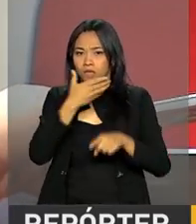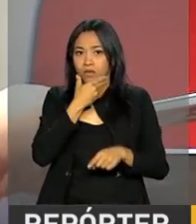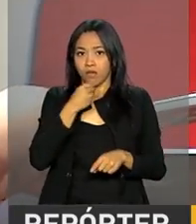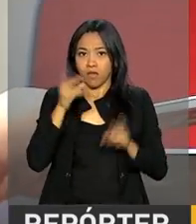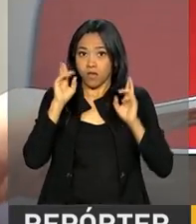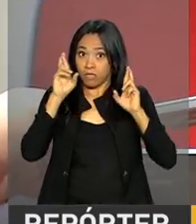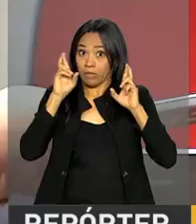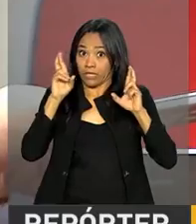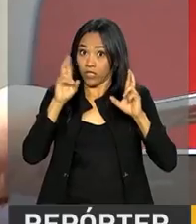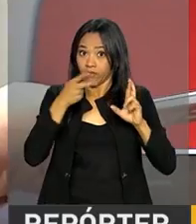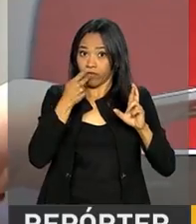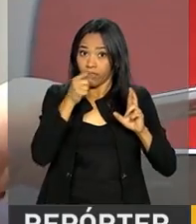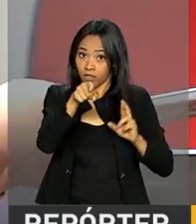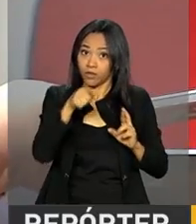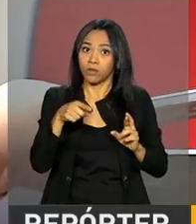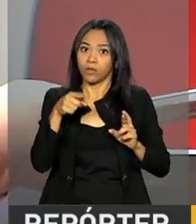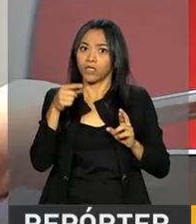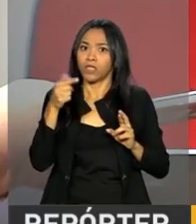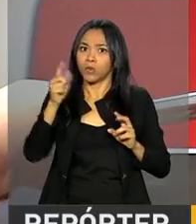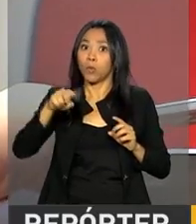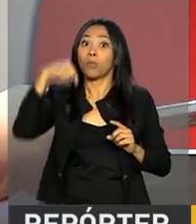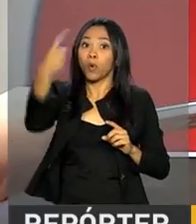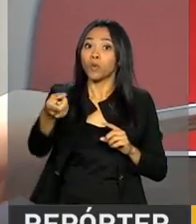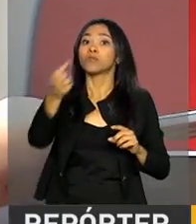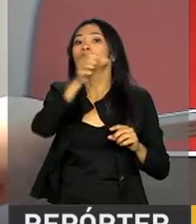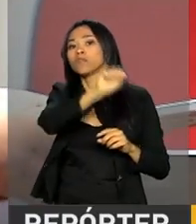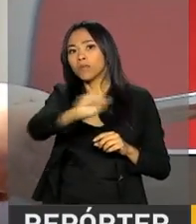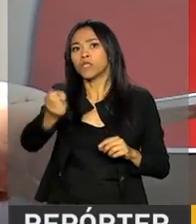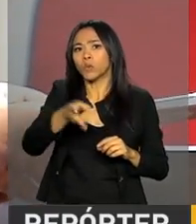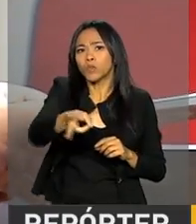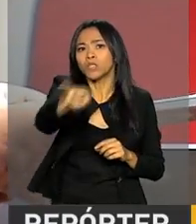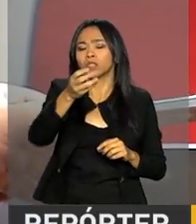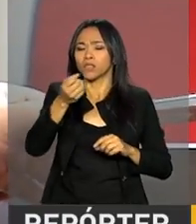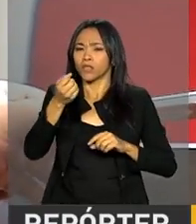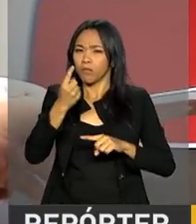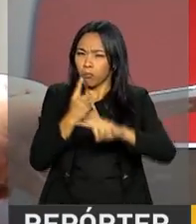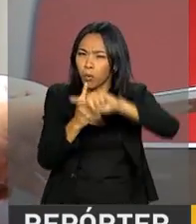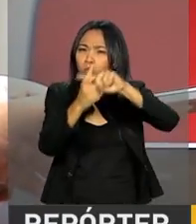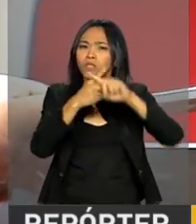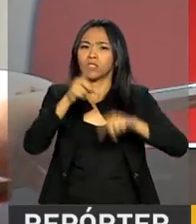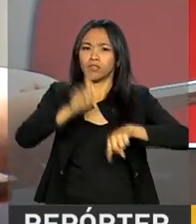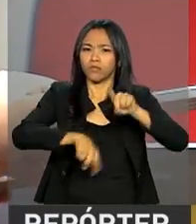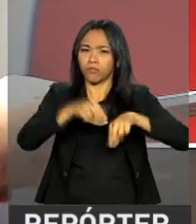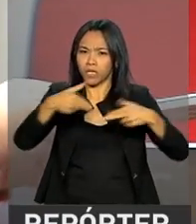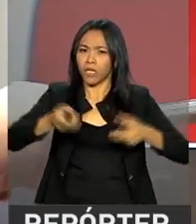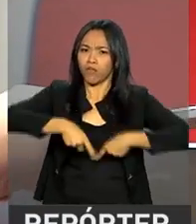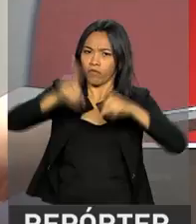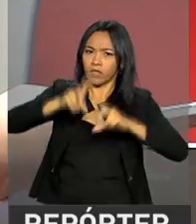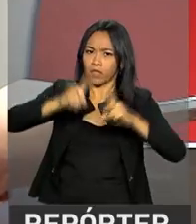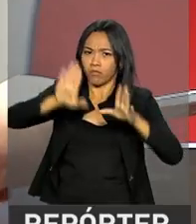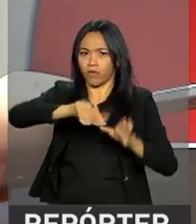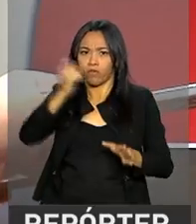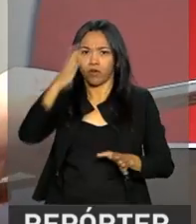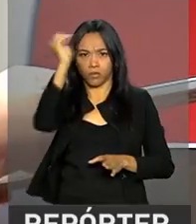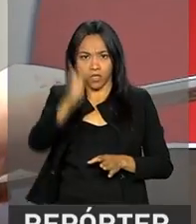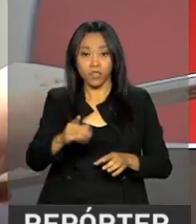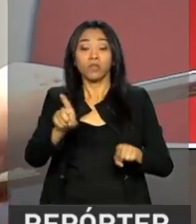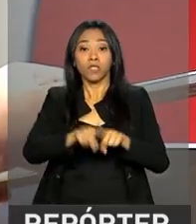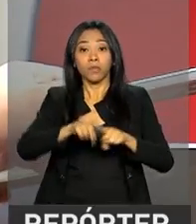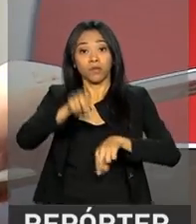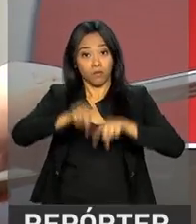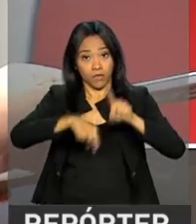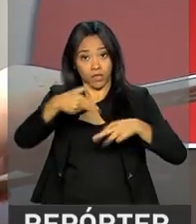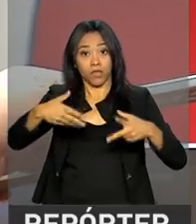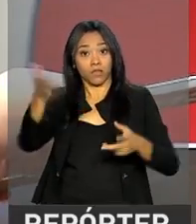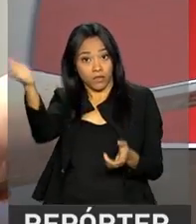trimestre siga nos trazendo resultados positivos tanto nas exportações como nas importações nos levando ao final do ano